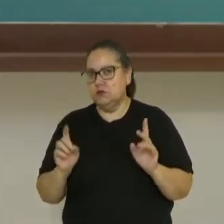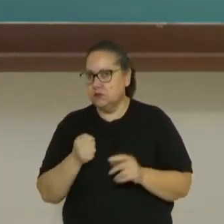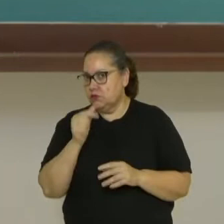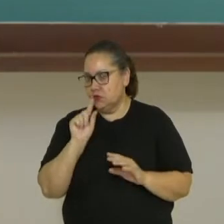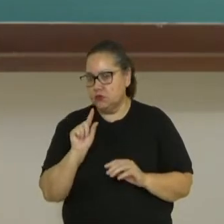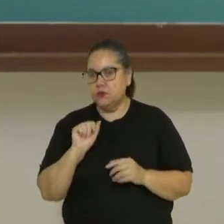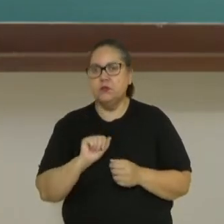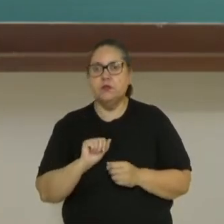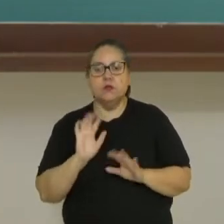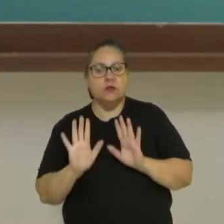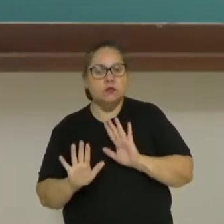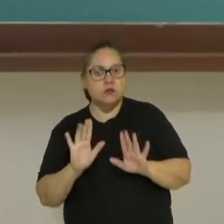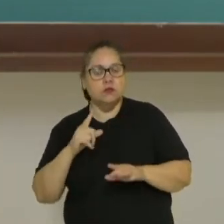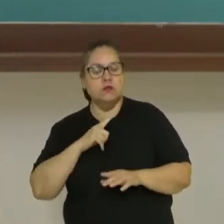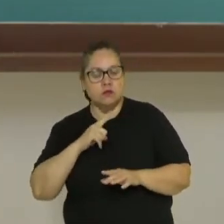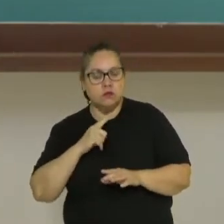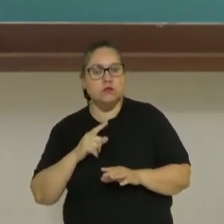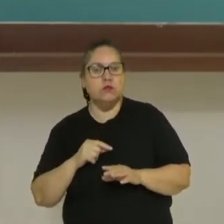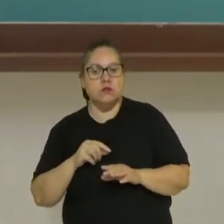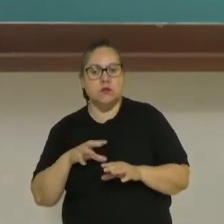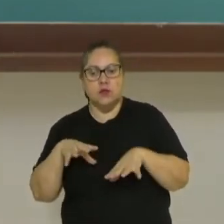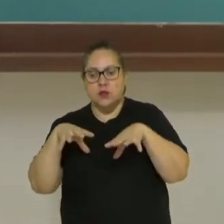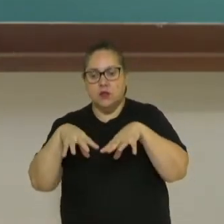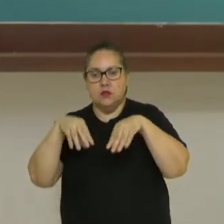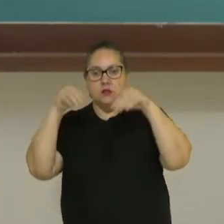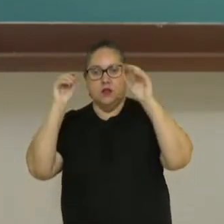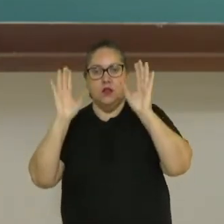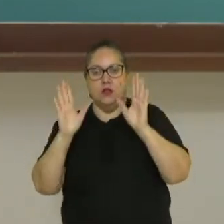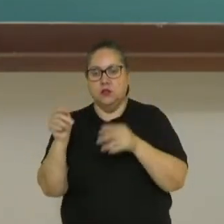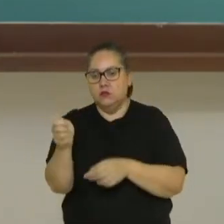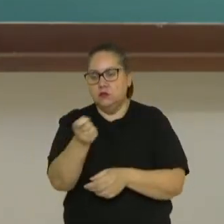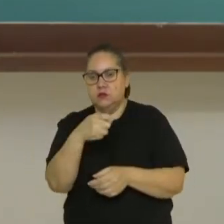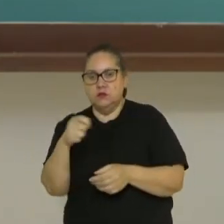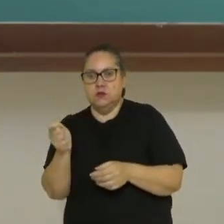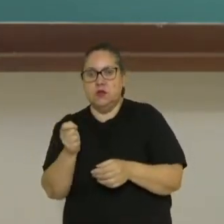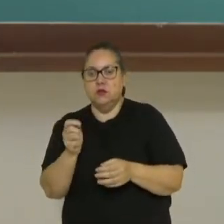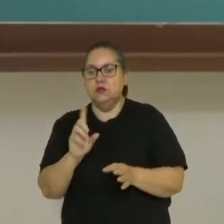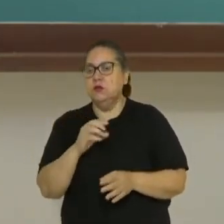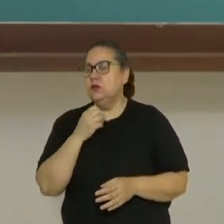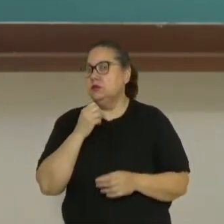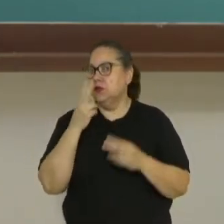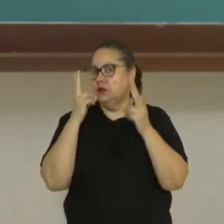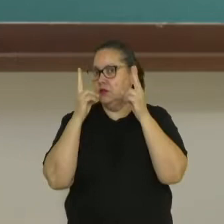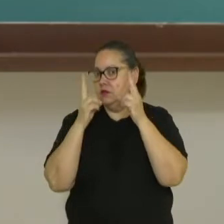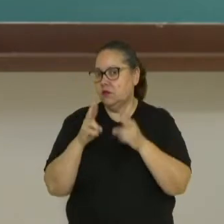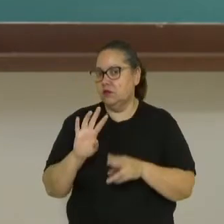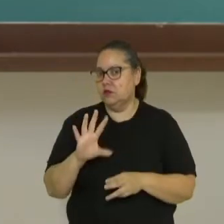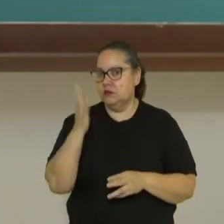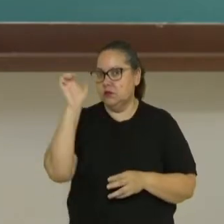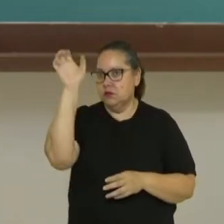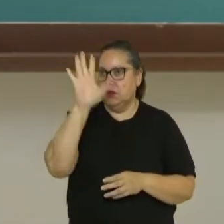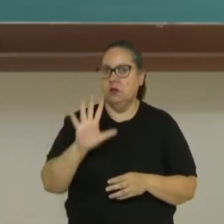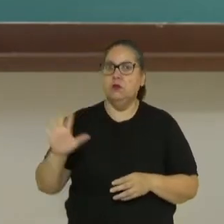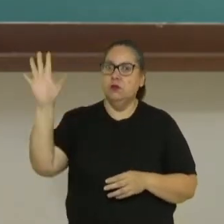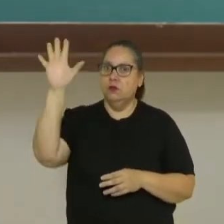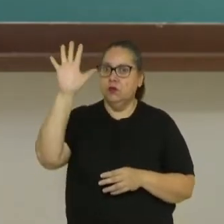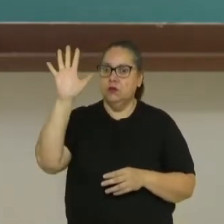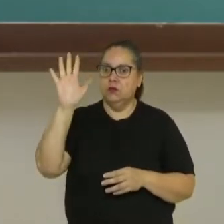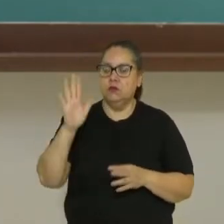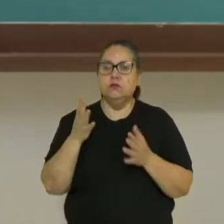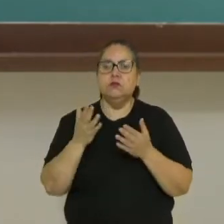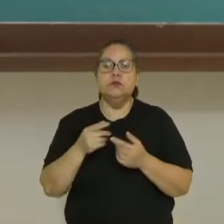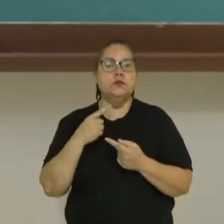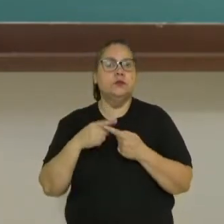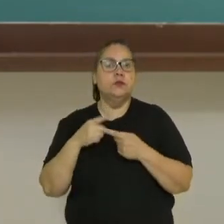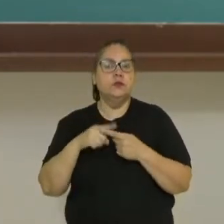diferente. Apesar de também existirem castelos e espadas, não era bem igual o que aconteceu na Europa. E afinal, por